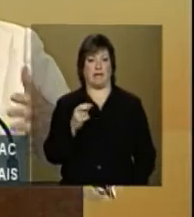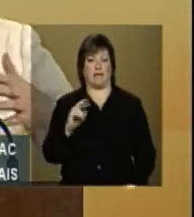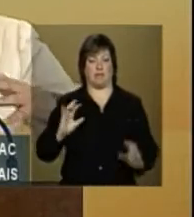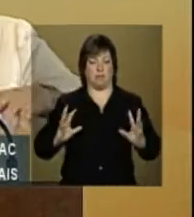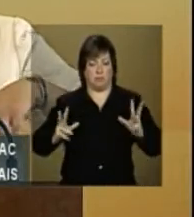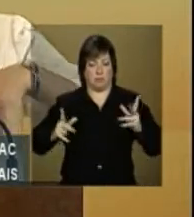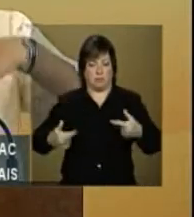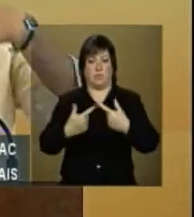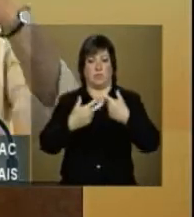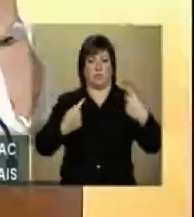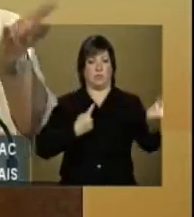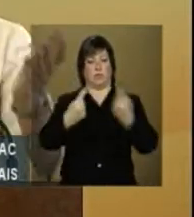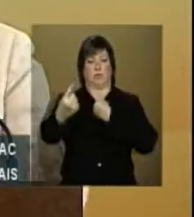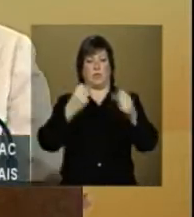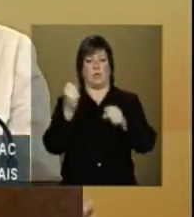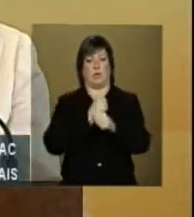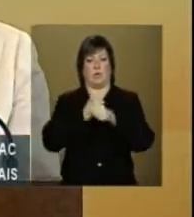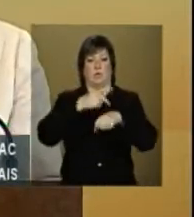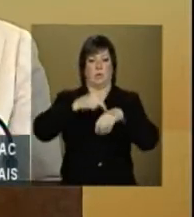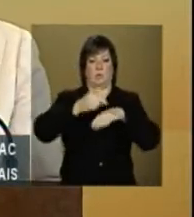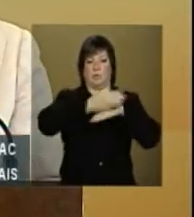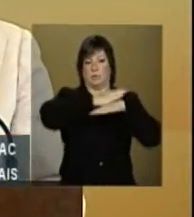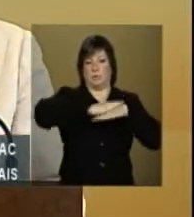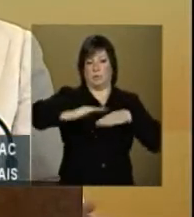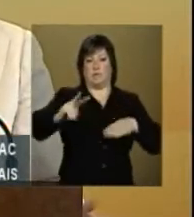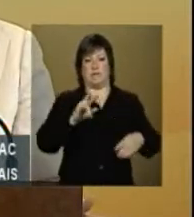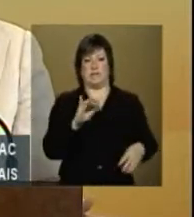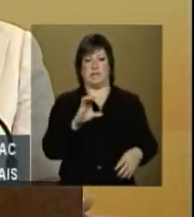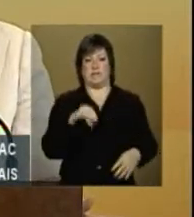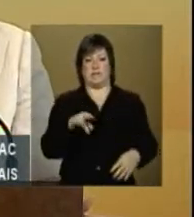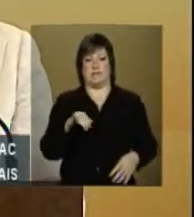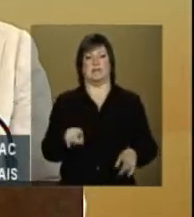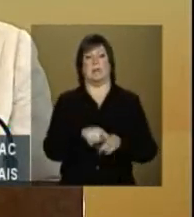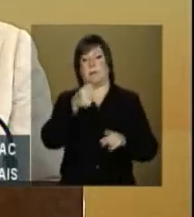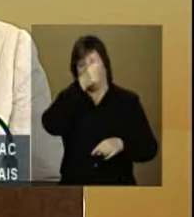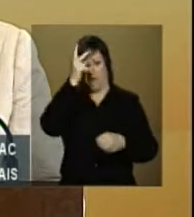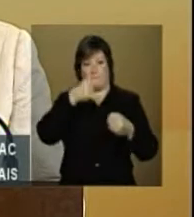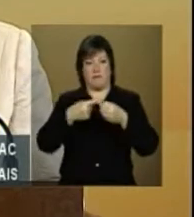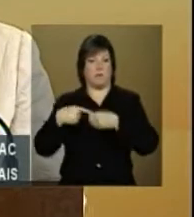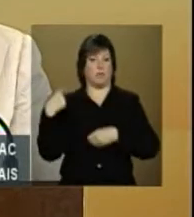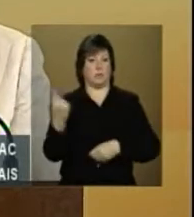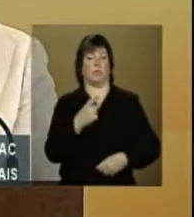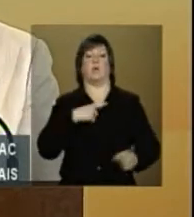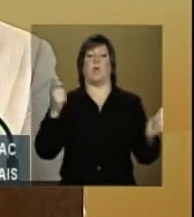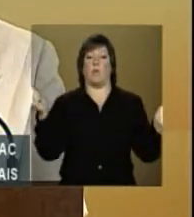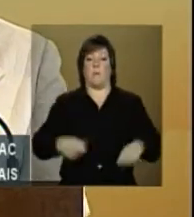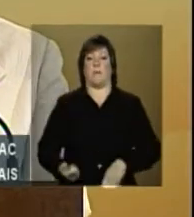vicinais, que permite que as prefeituras tenham maiores condições.